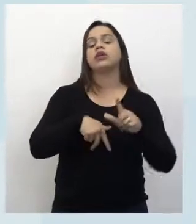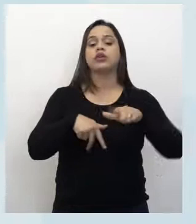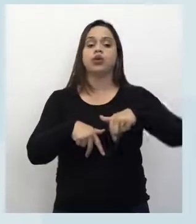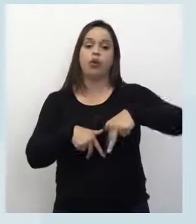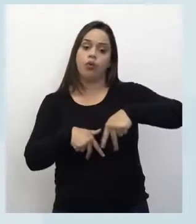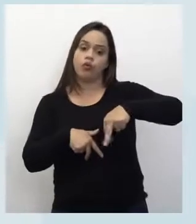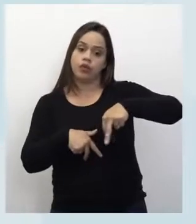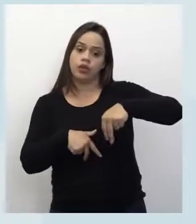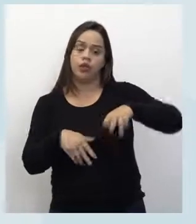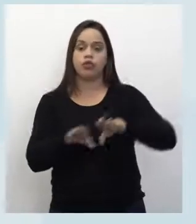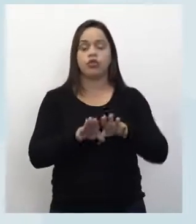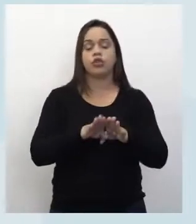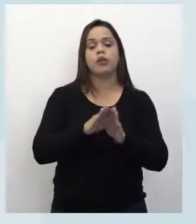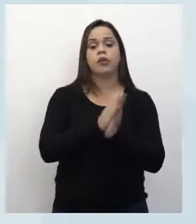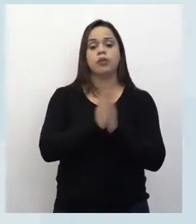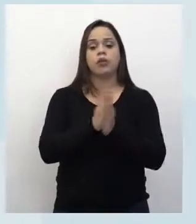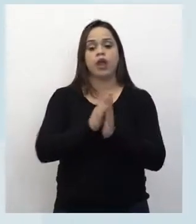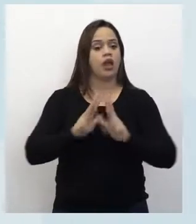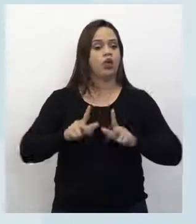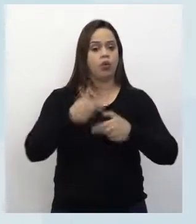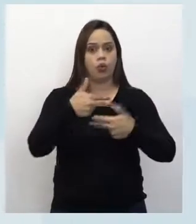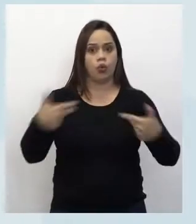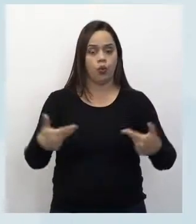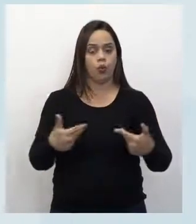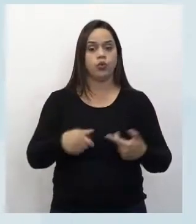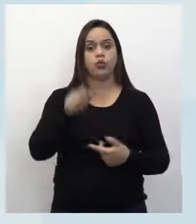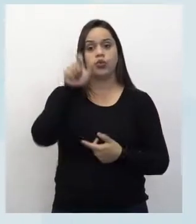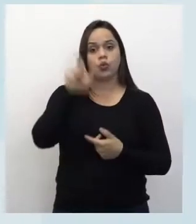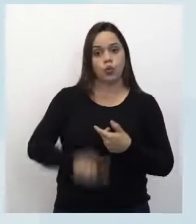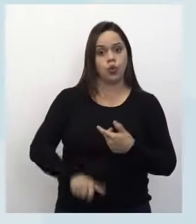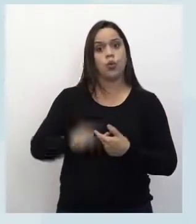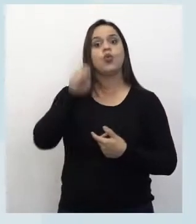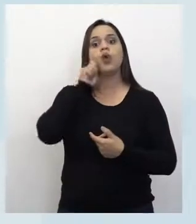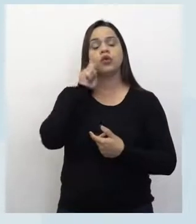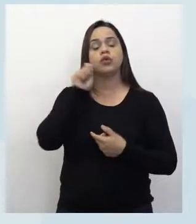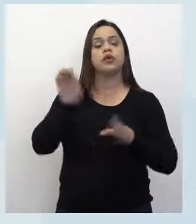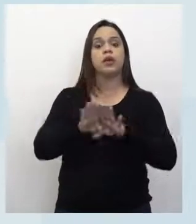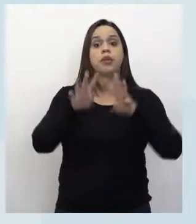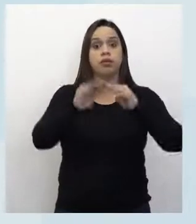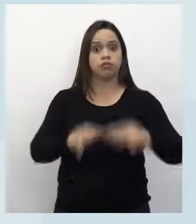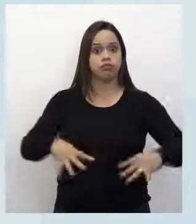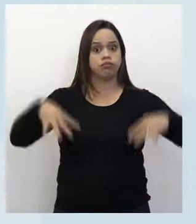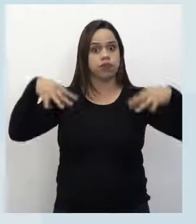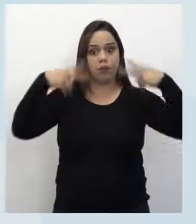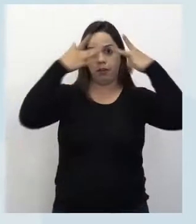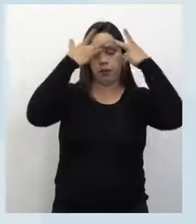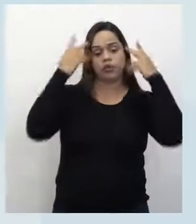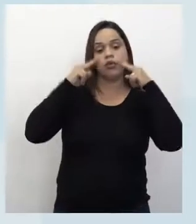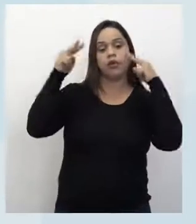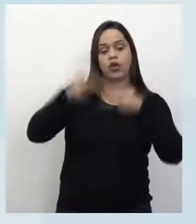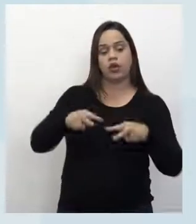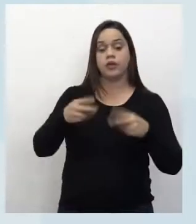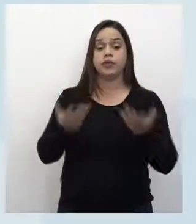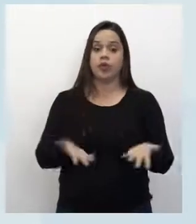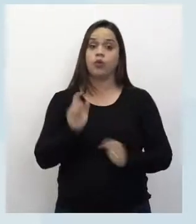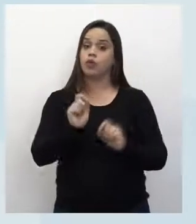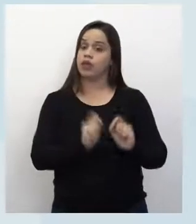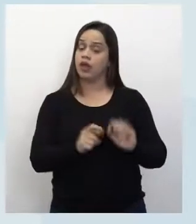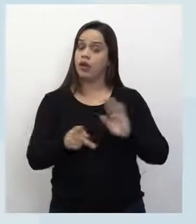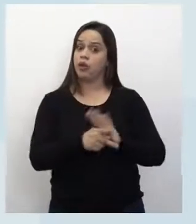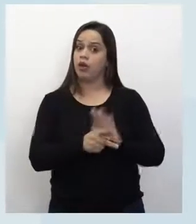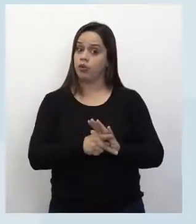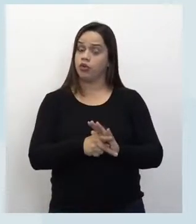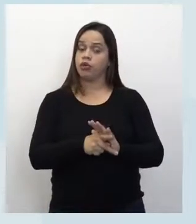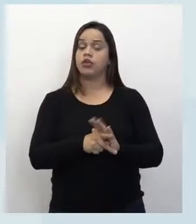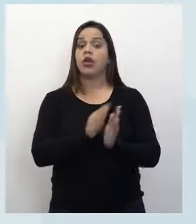ou outros, o ator e a plateia. Nesse caso, o boneco ou uma forma animada será o instrumento